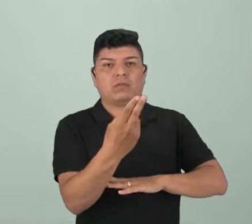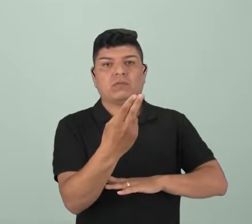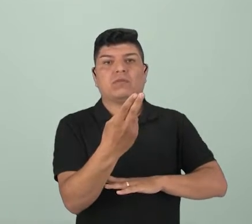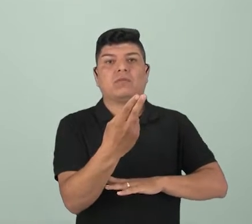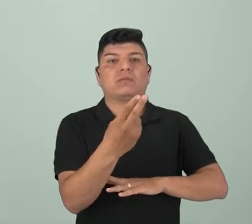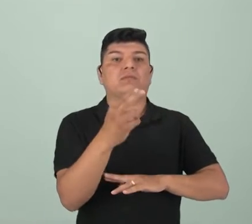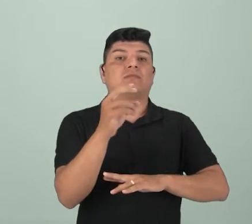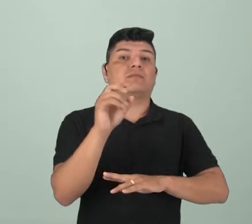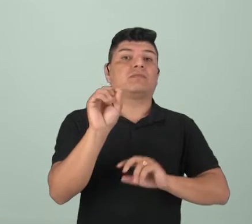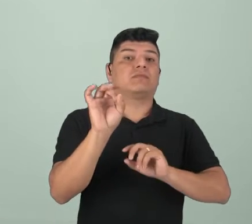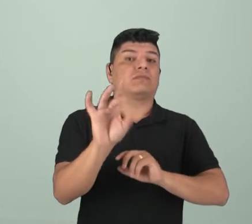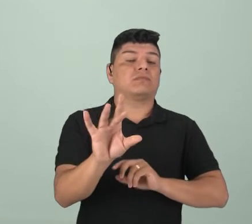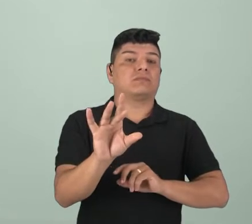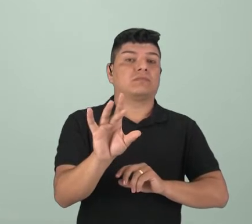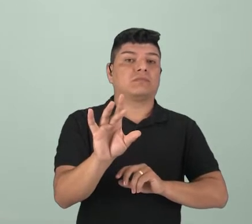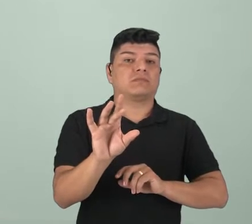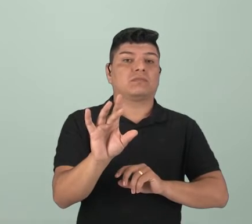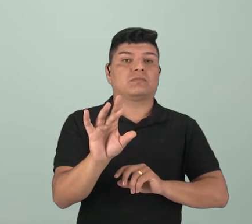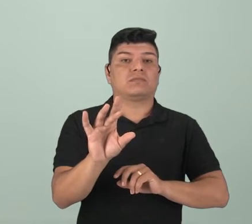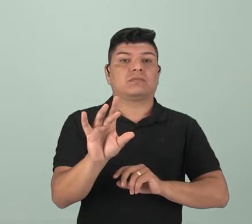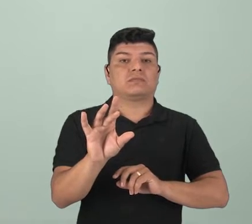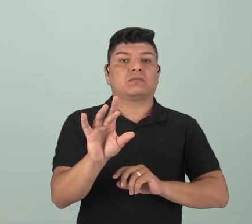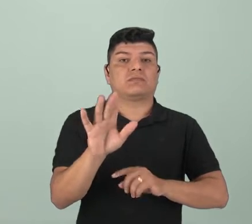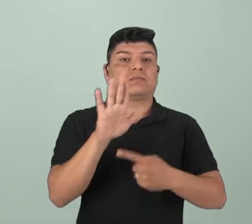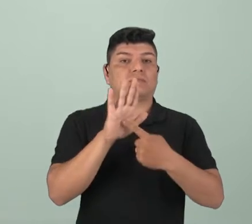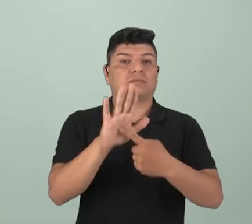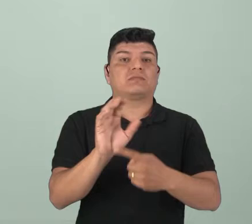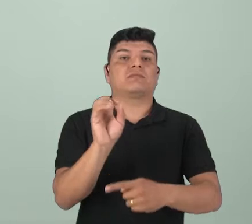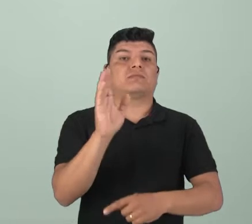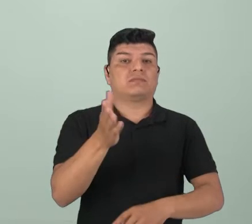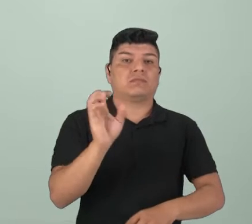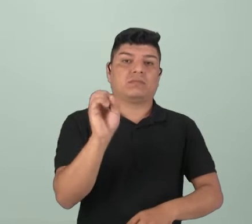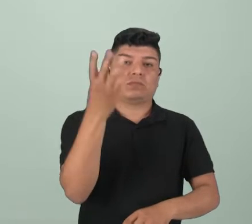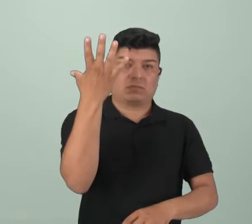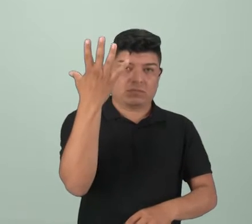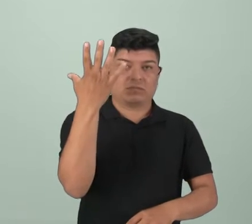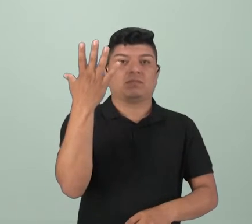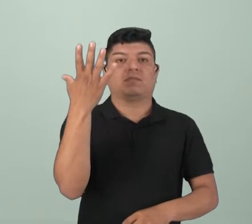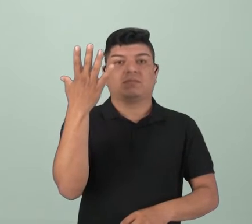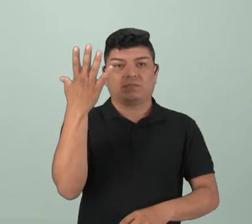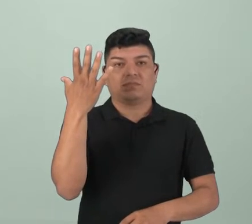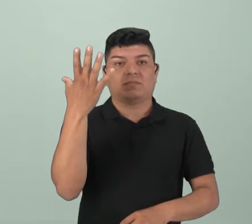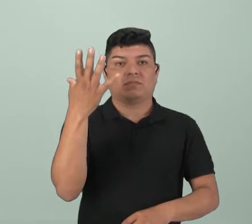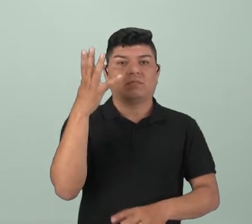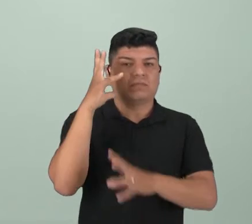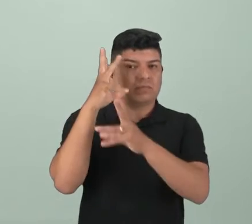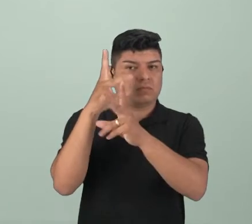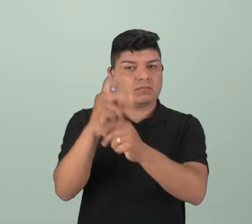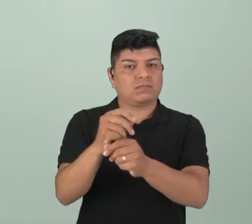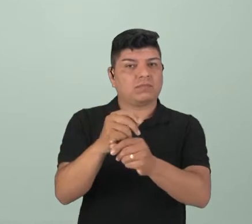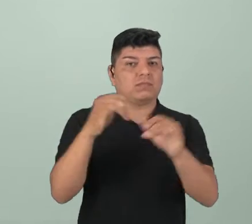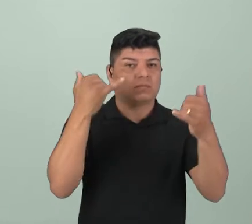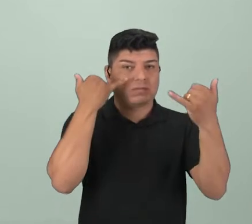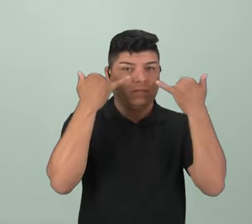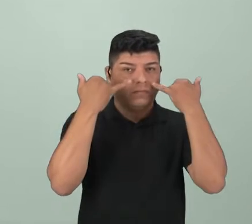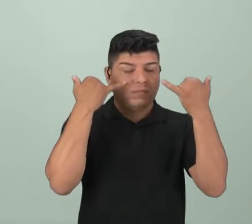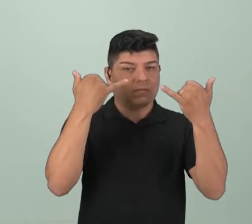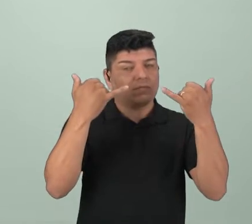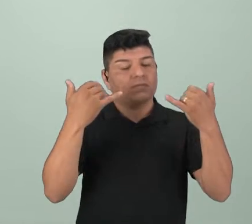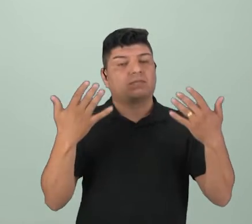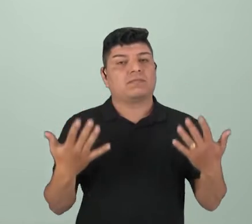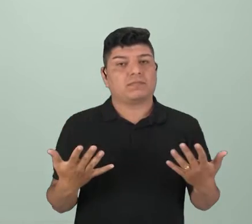vai falar apenas alguma coisa que já aconteceu e você vai só reiterar aquela informação,